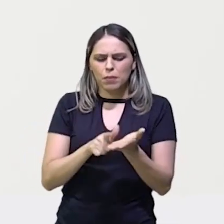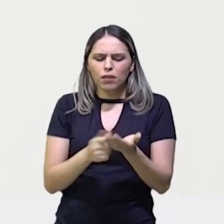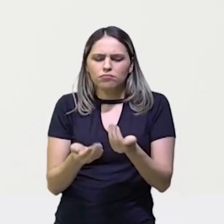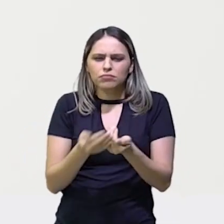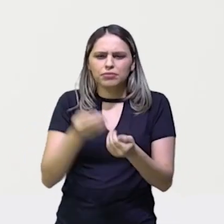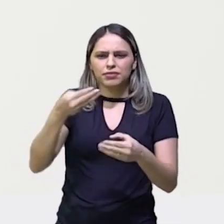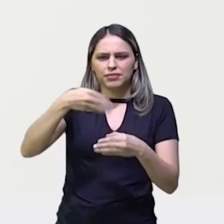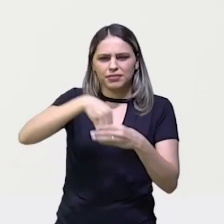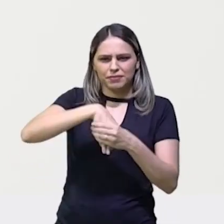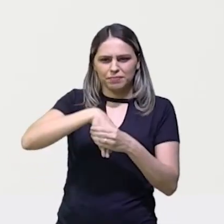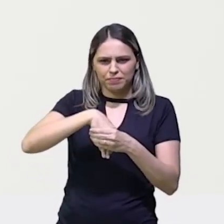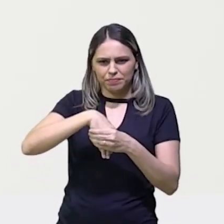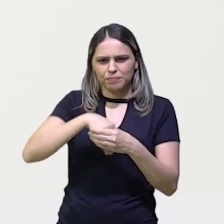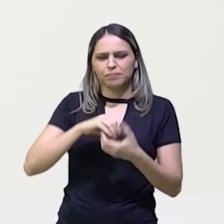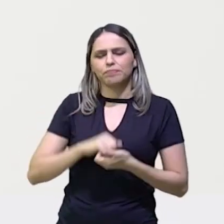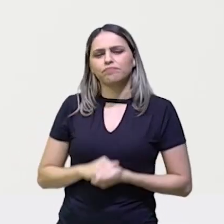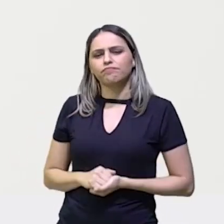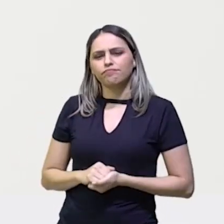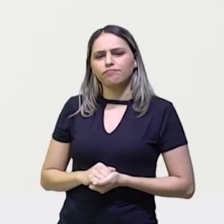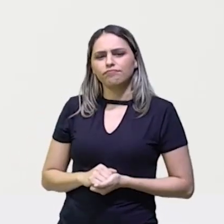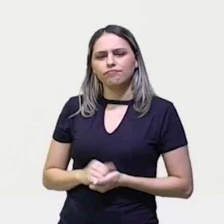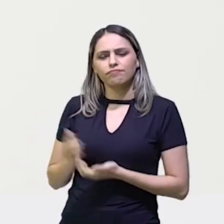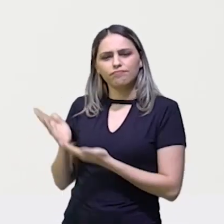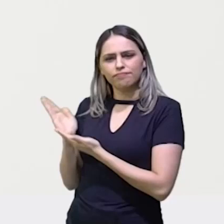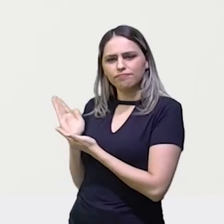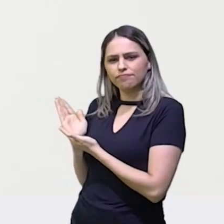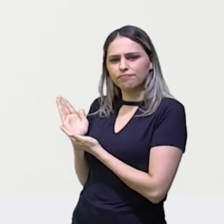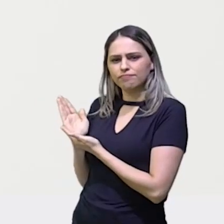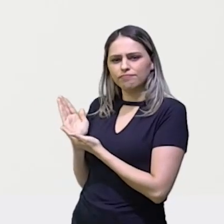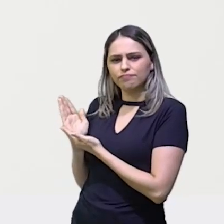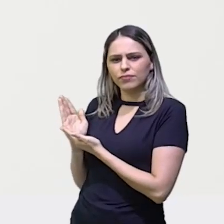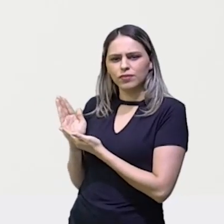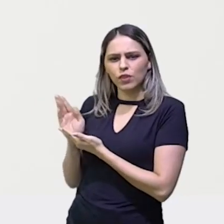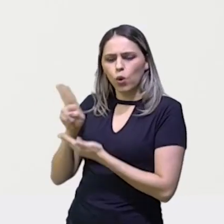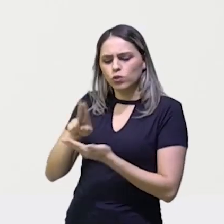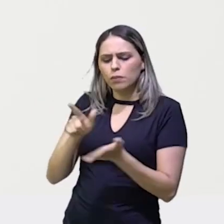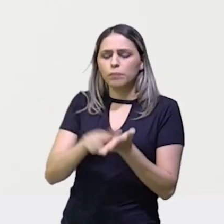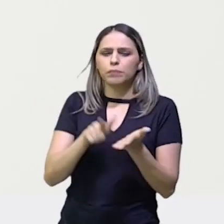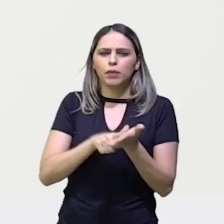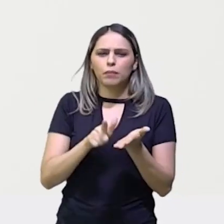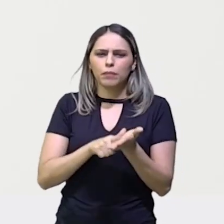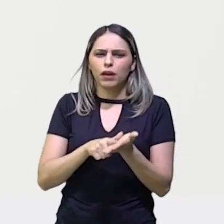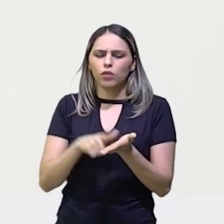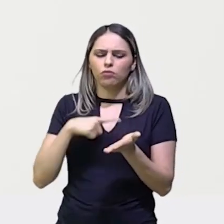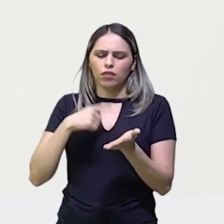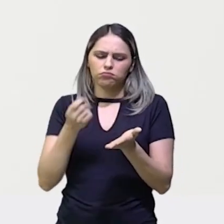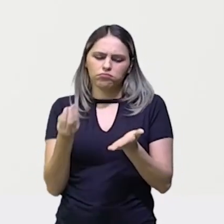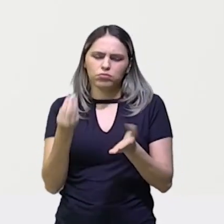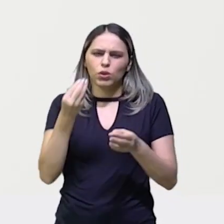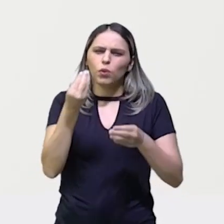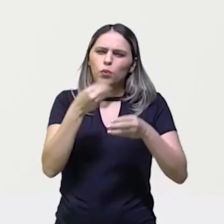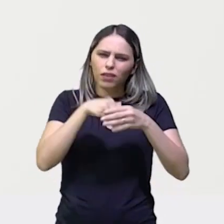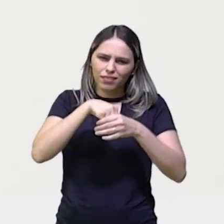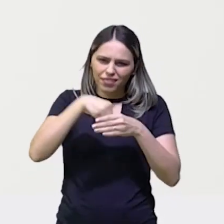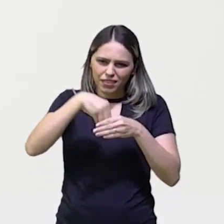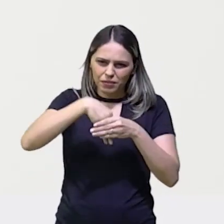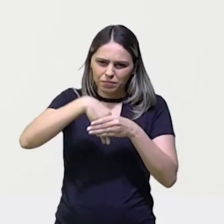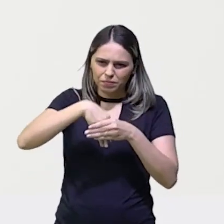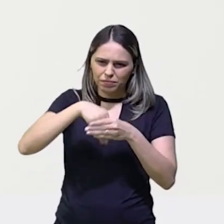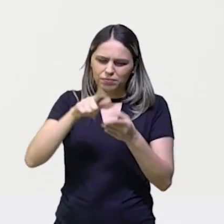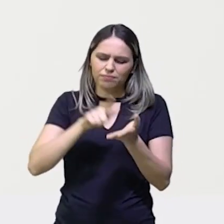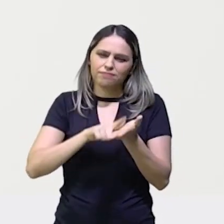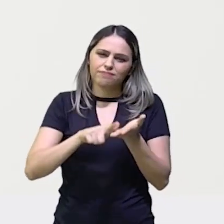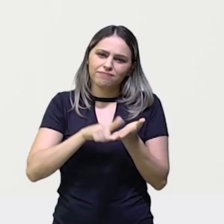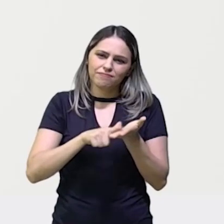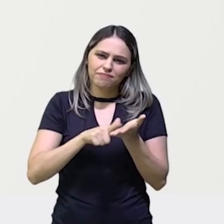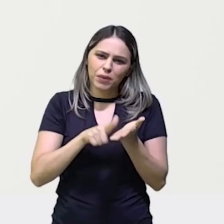certo, crianças? Que é um papel para colocar o texto da carta.